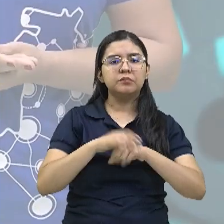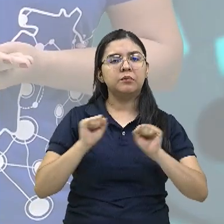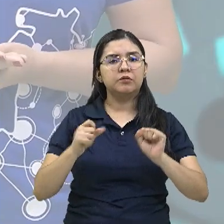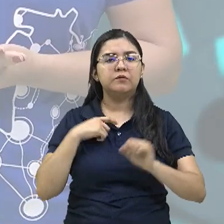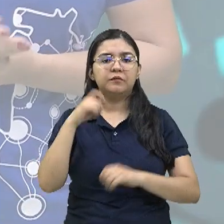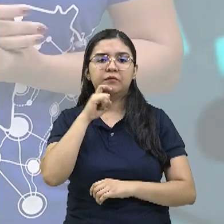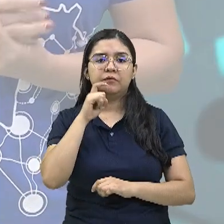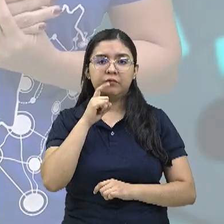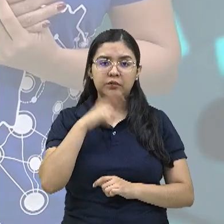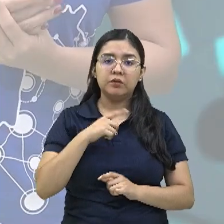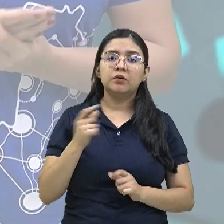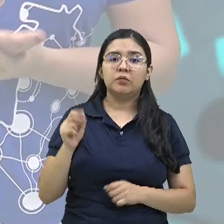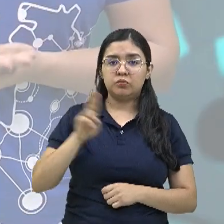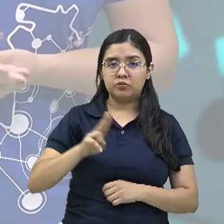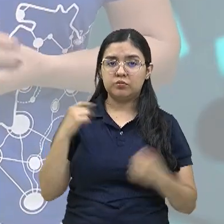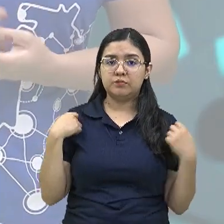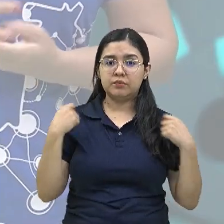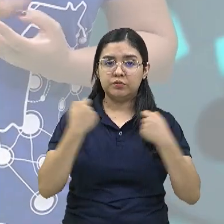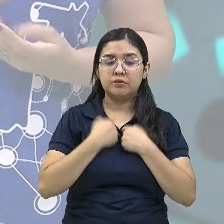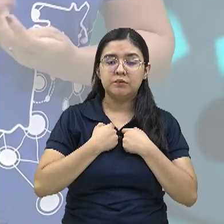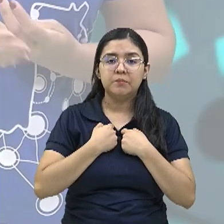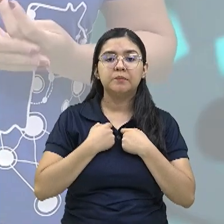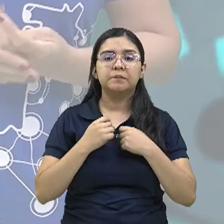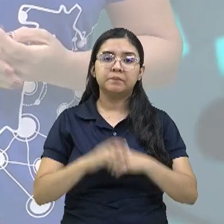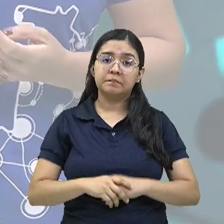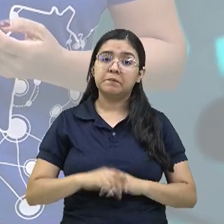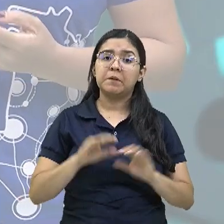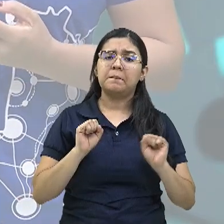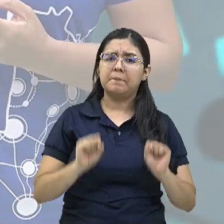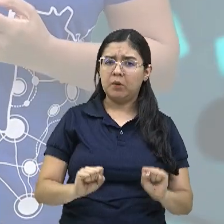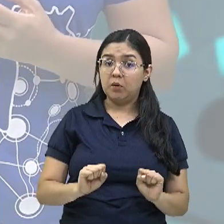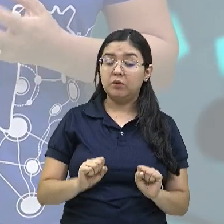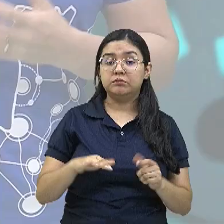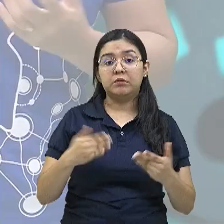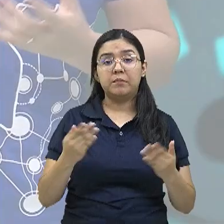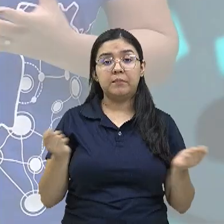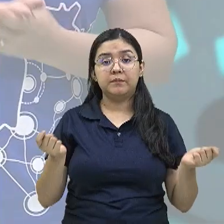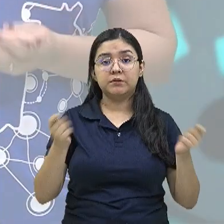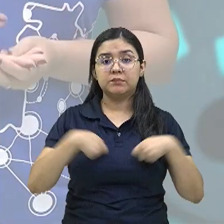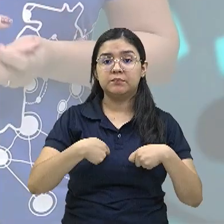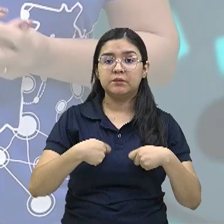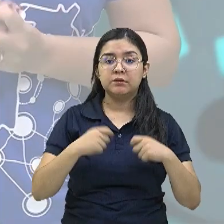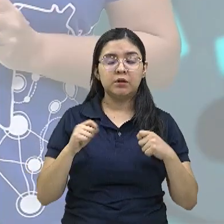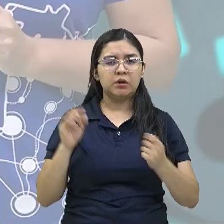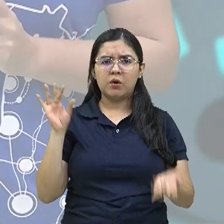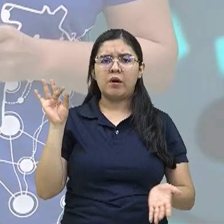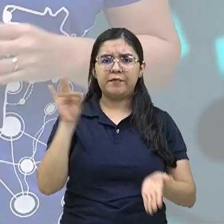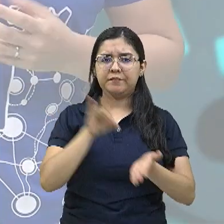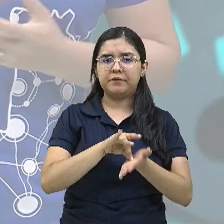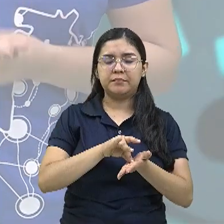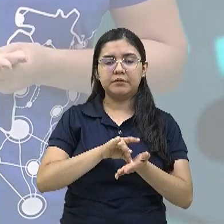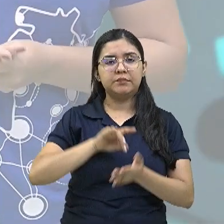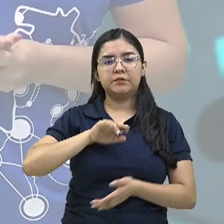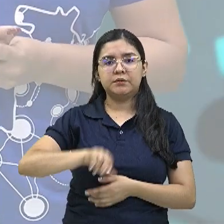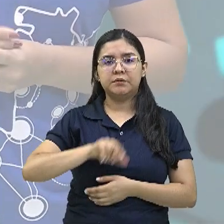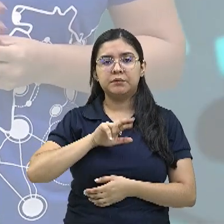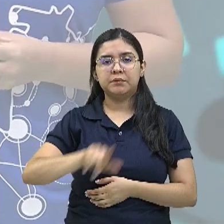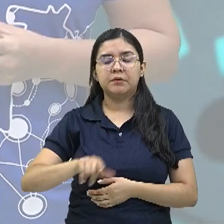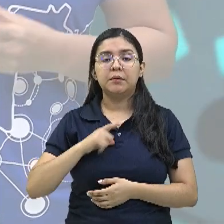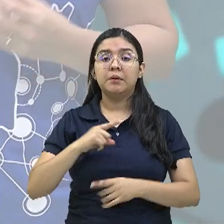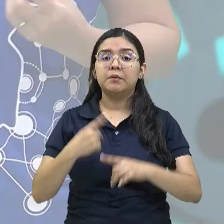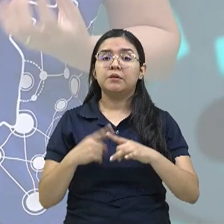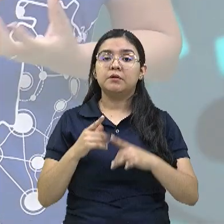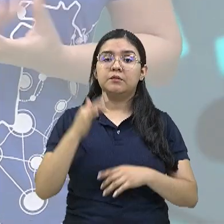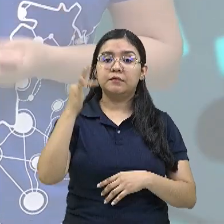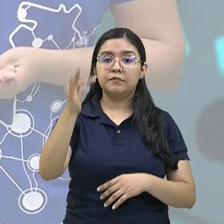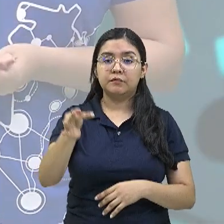uma jaqueta. Pode fazer, uma possibilidade, tá? Não estou afirmando, porque quando a gente fala do futuro, a